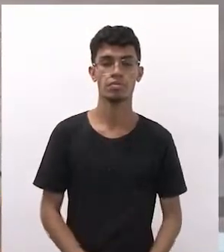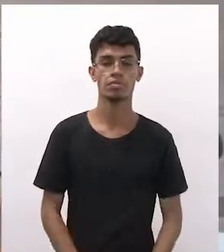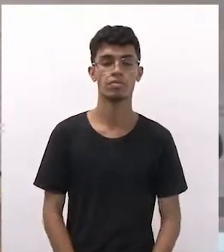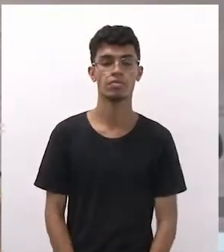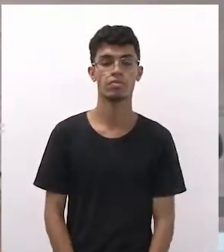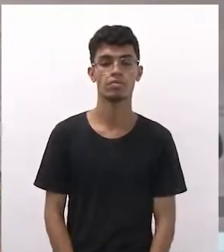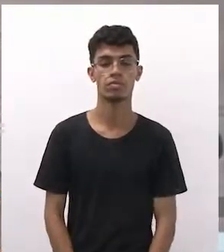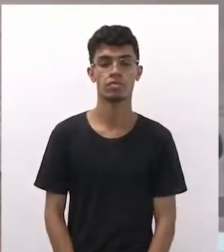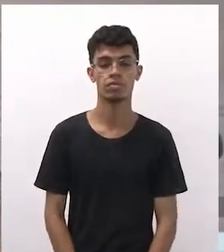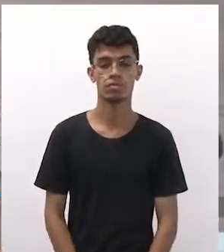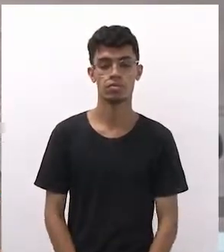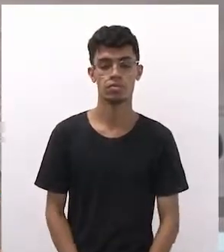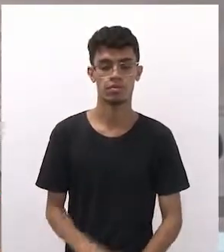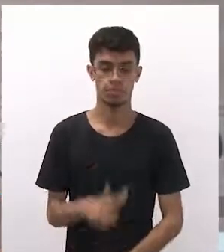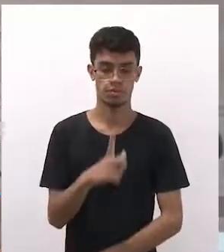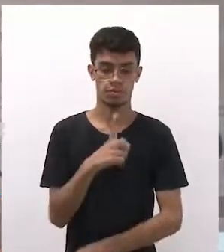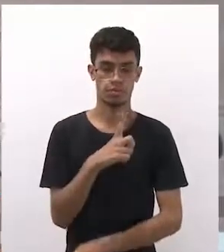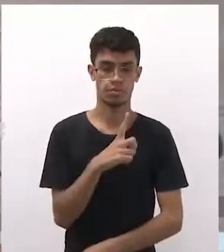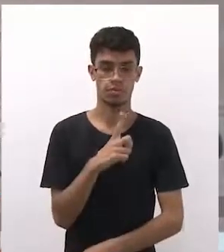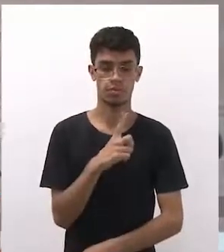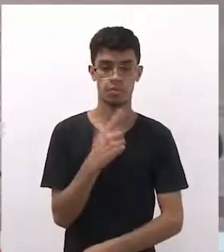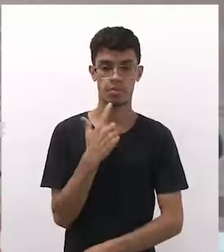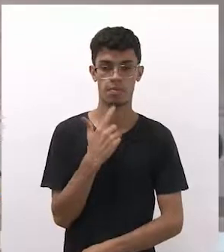E aí a gente vai ter